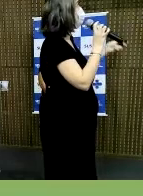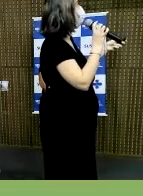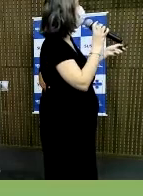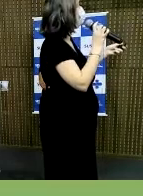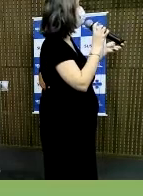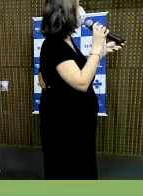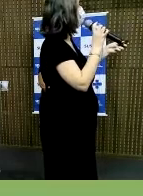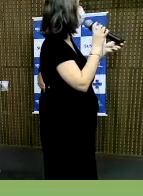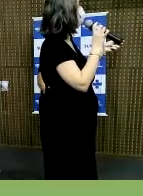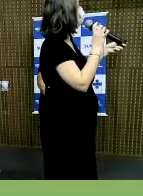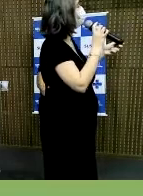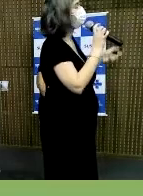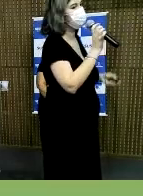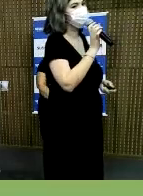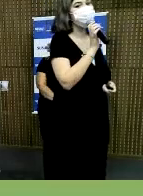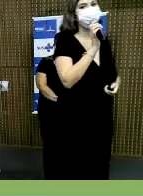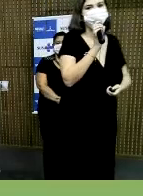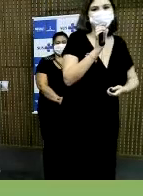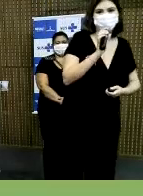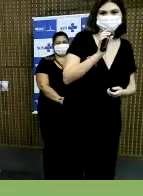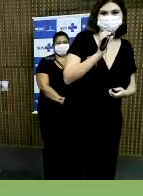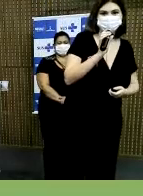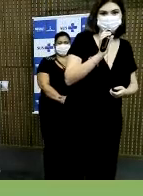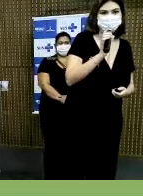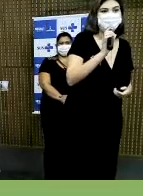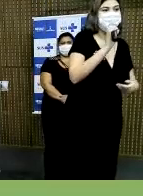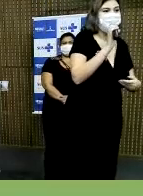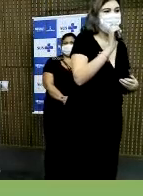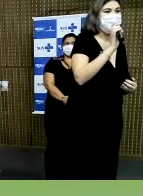isso. Por que esse número tão alto aqui na consulta odontológica?